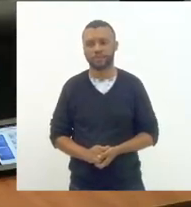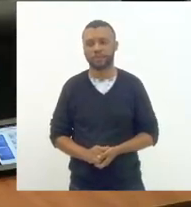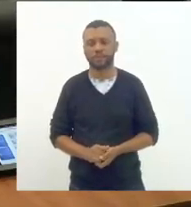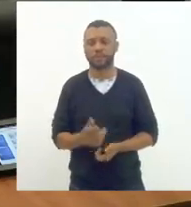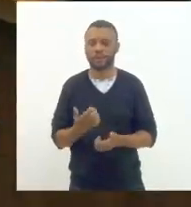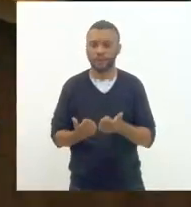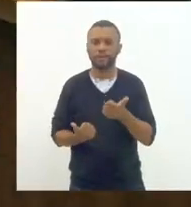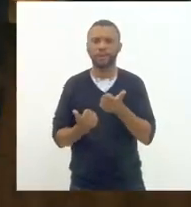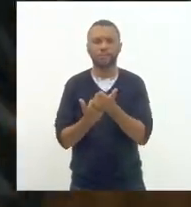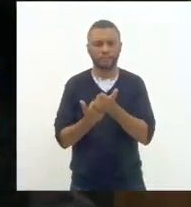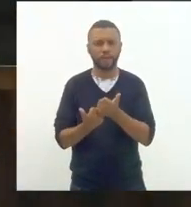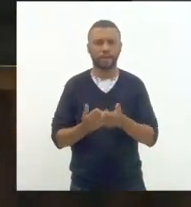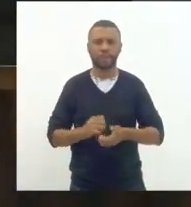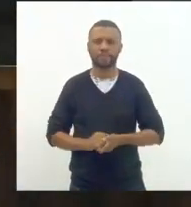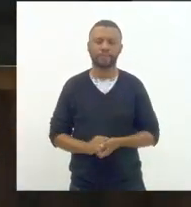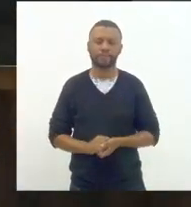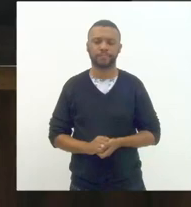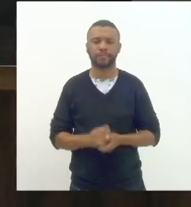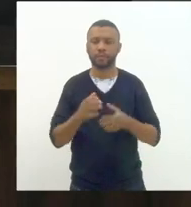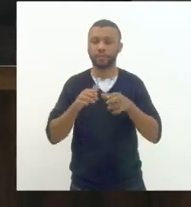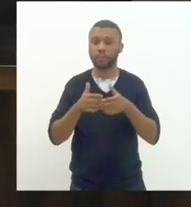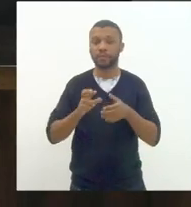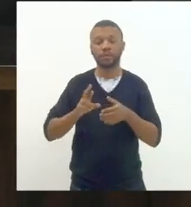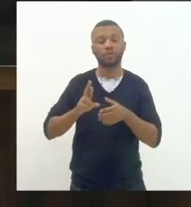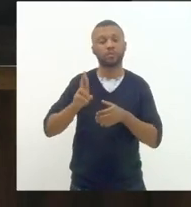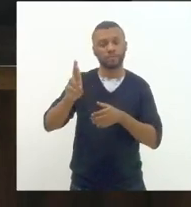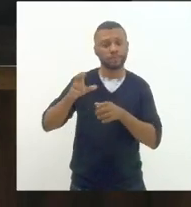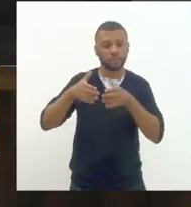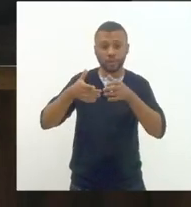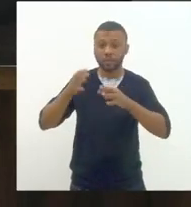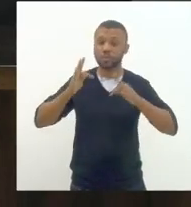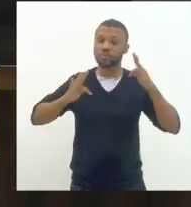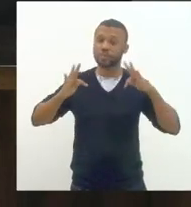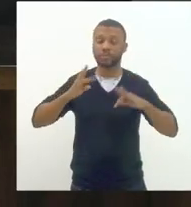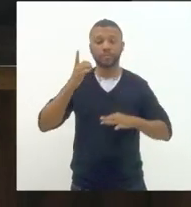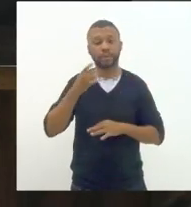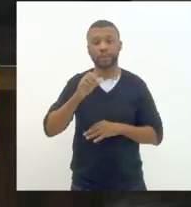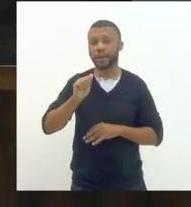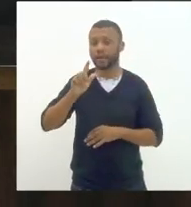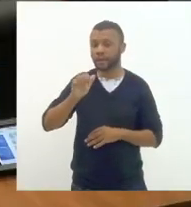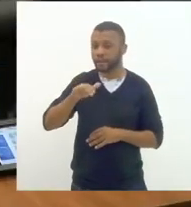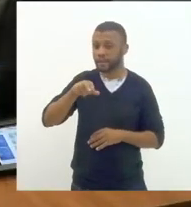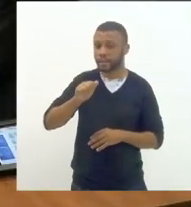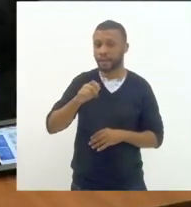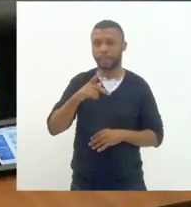Parecer favorável. Pela Comissão de Turismo, deputada Alana Passos.